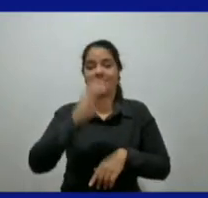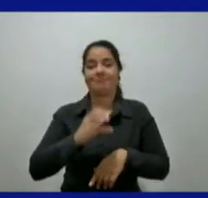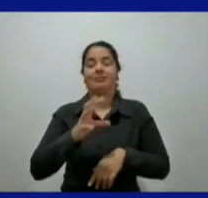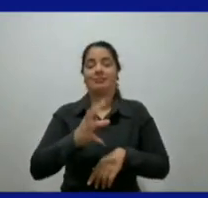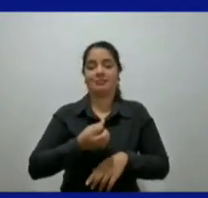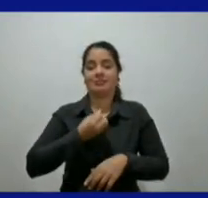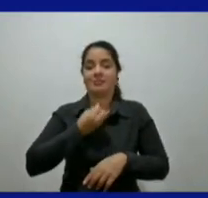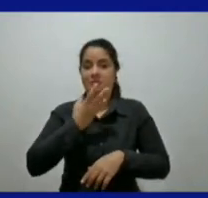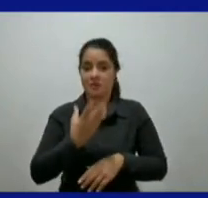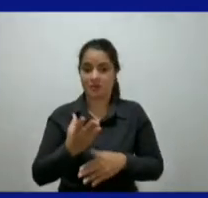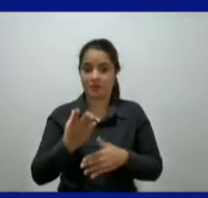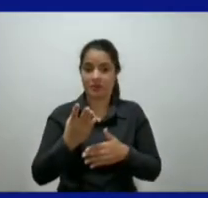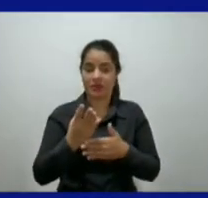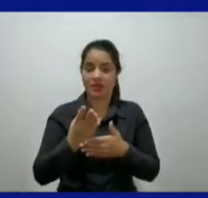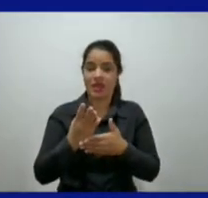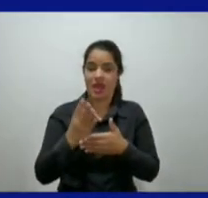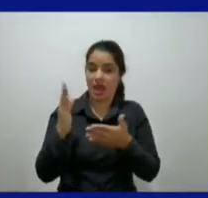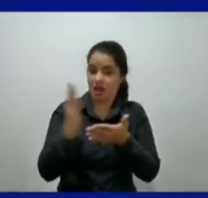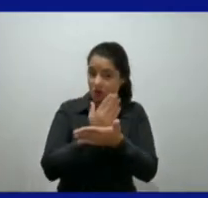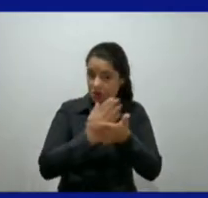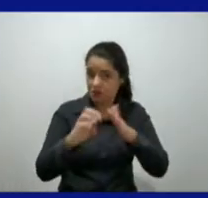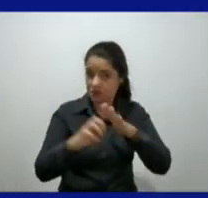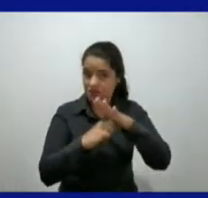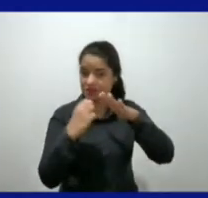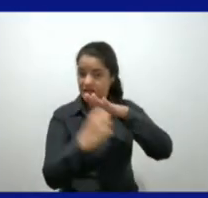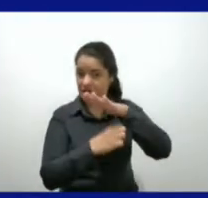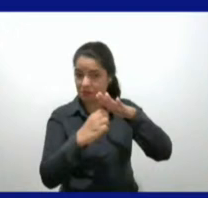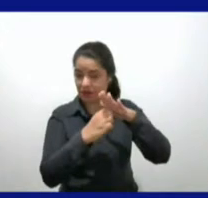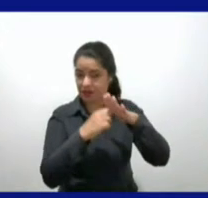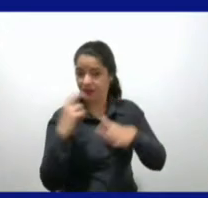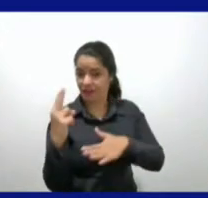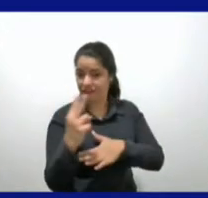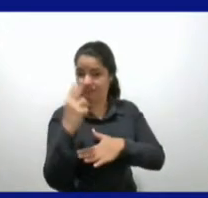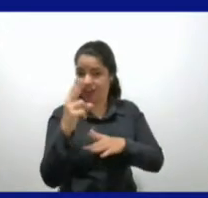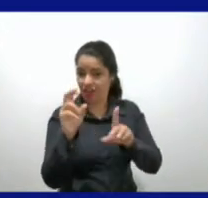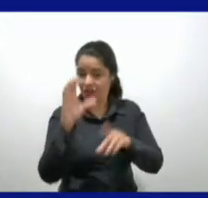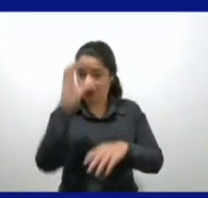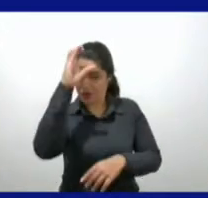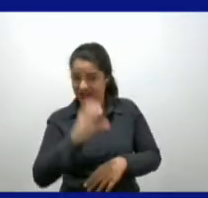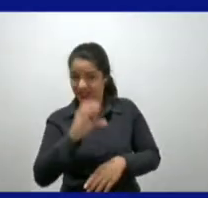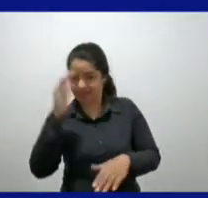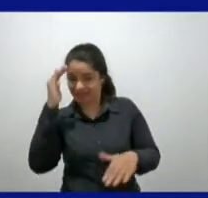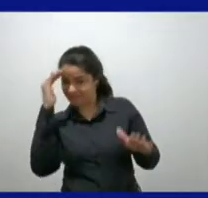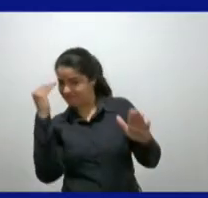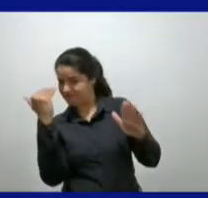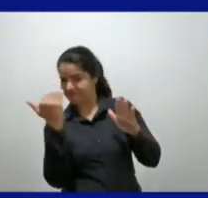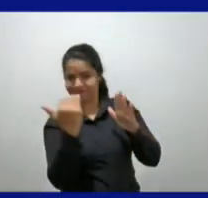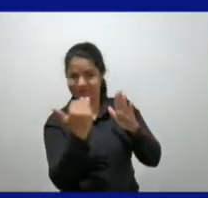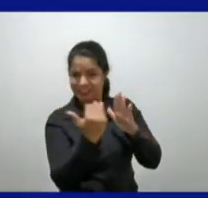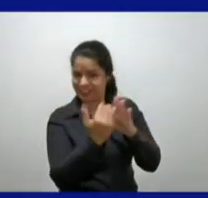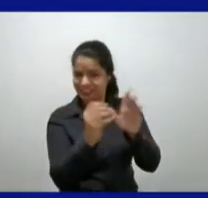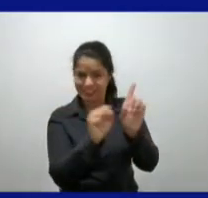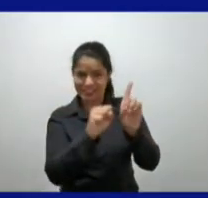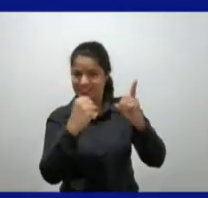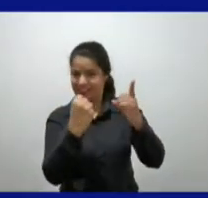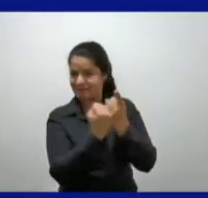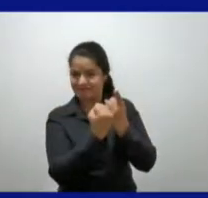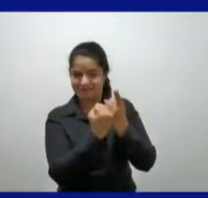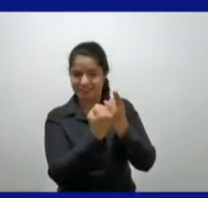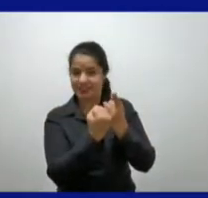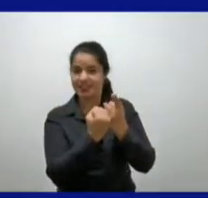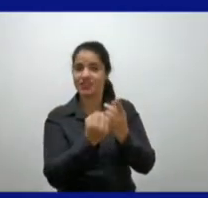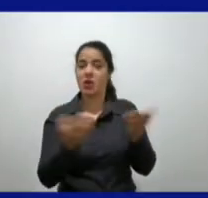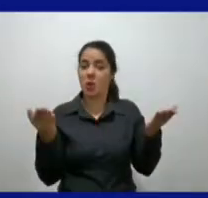esses valores e que elas foram a pique, elas não mais existam, elas estão enfrentando dificuldades. Hoje